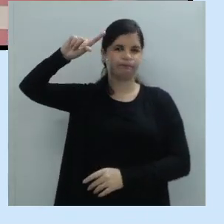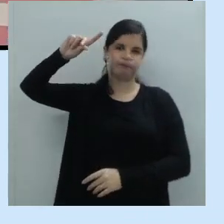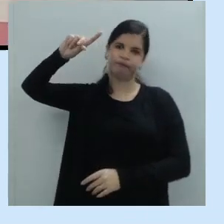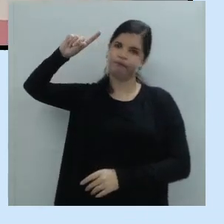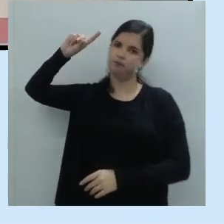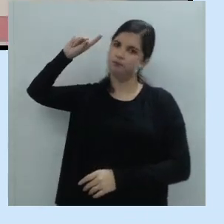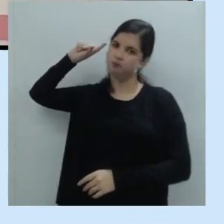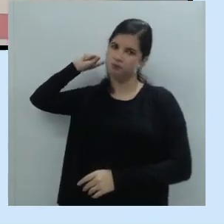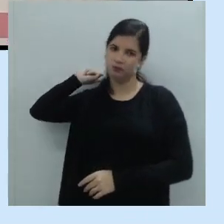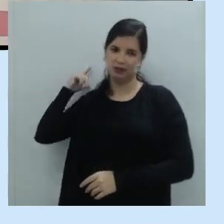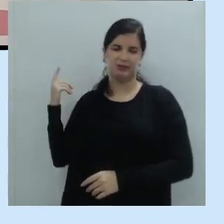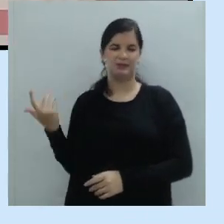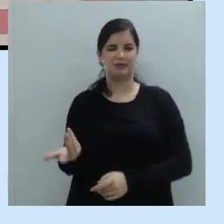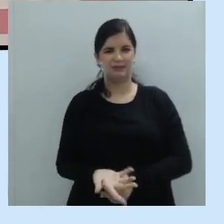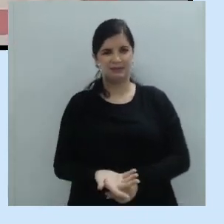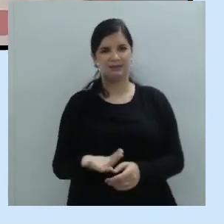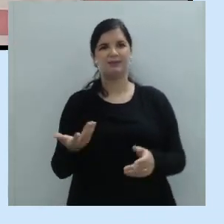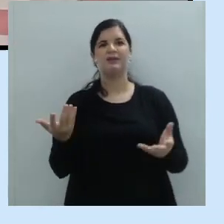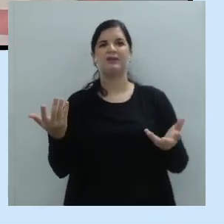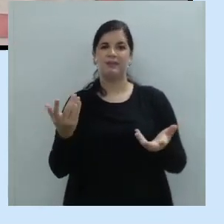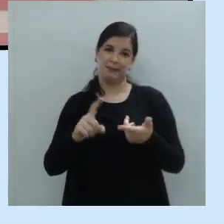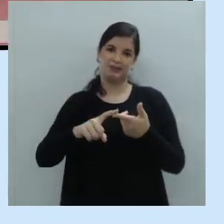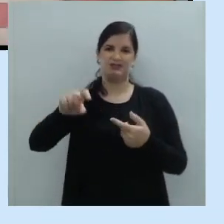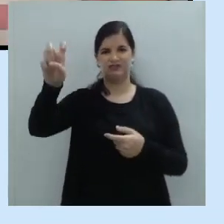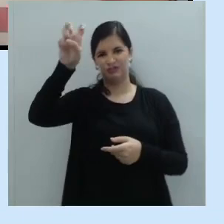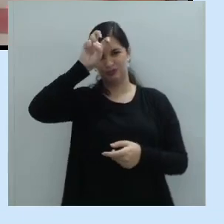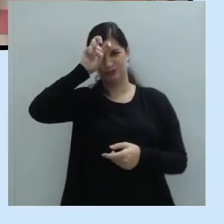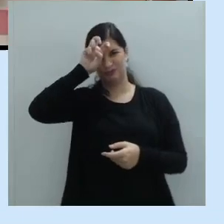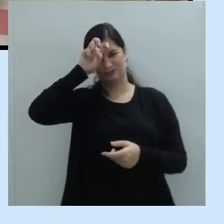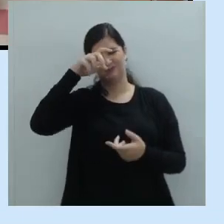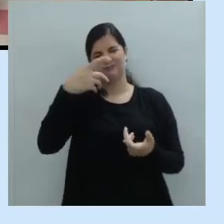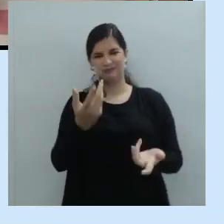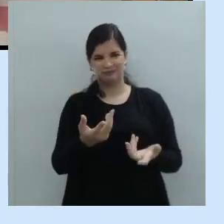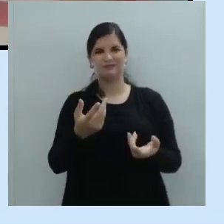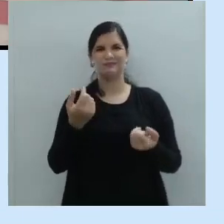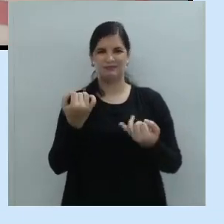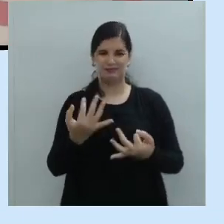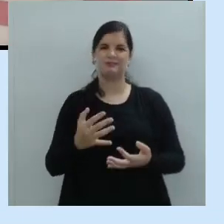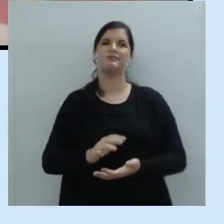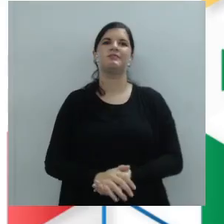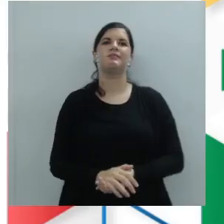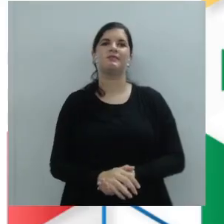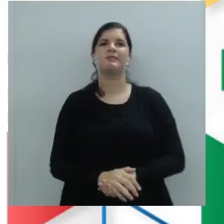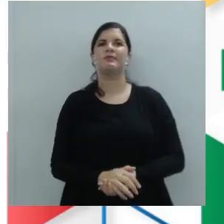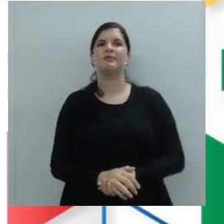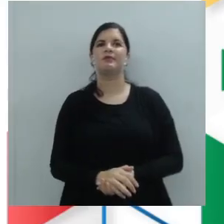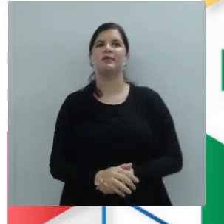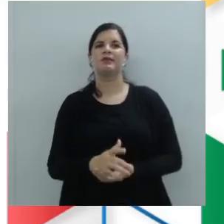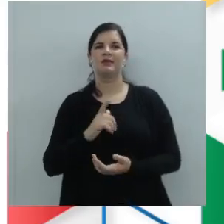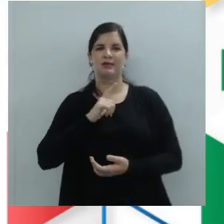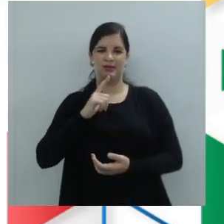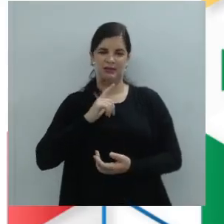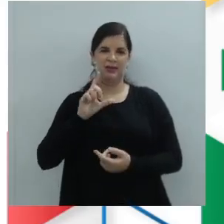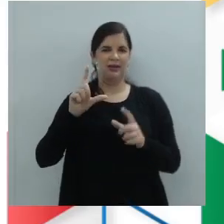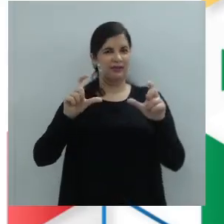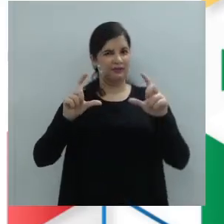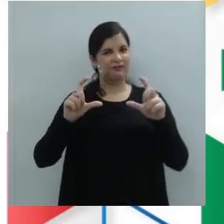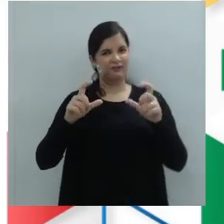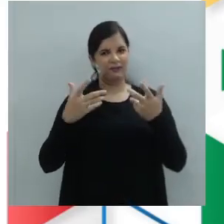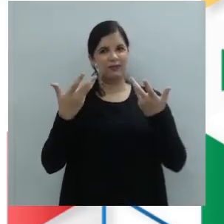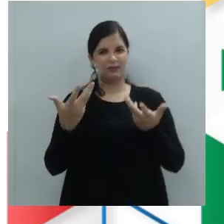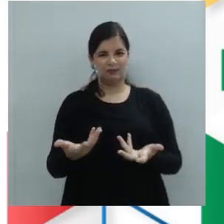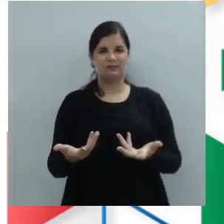repito, muito antigas. Olha aí, até no Egito nós estamos entrando. e trago para vocês uma foto